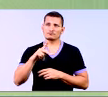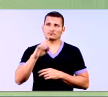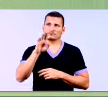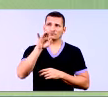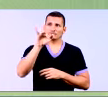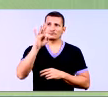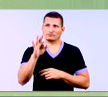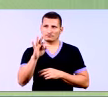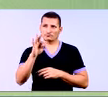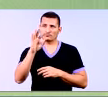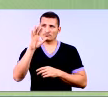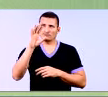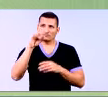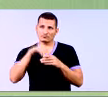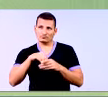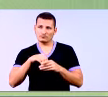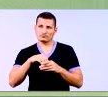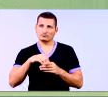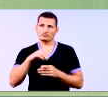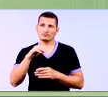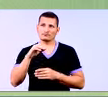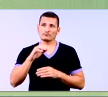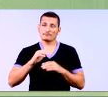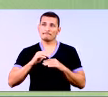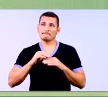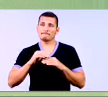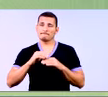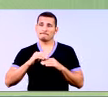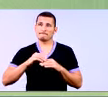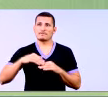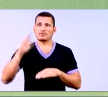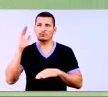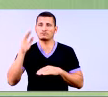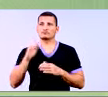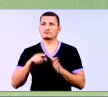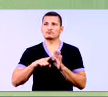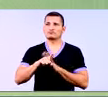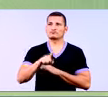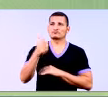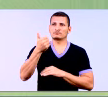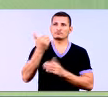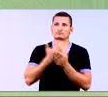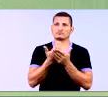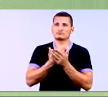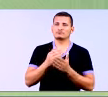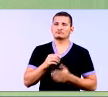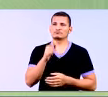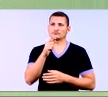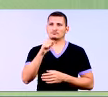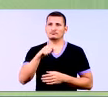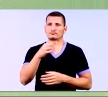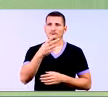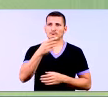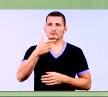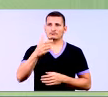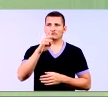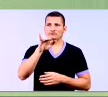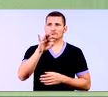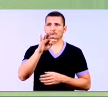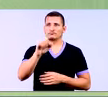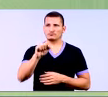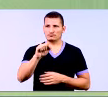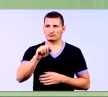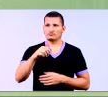rendimento e consegue comprar máquina mais barata. A primeira pergunta que surgiu na primeira aula lá, Fábio, aqui é 32 bits, 64